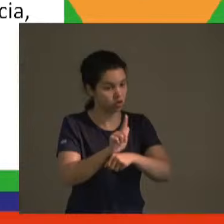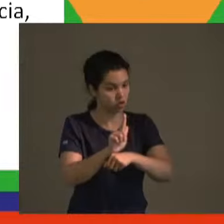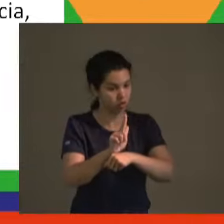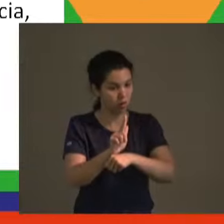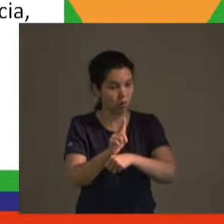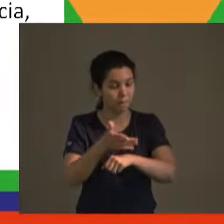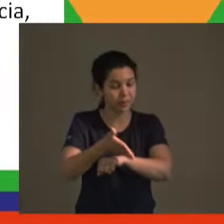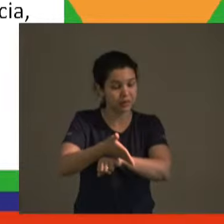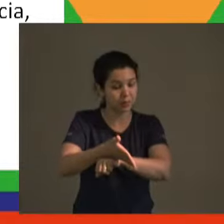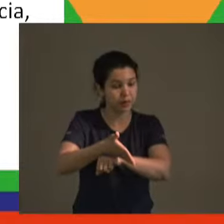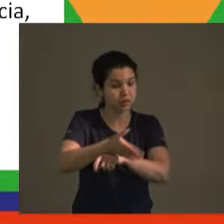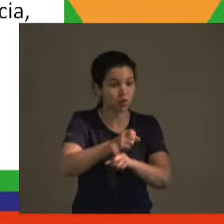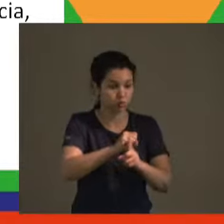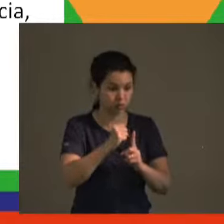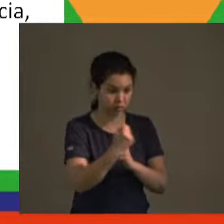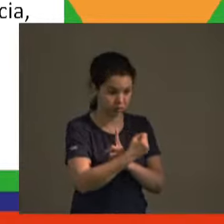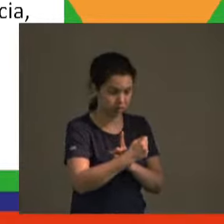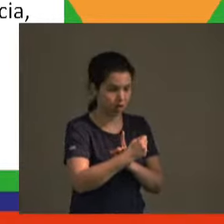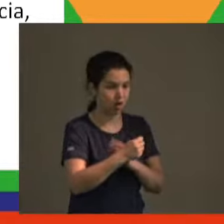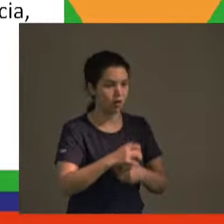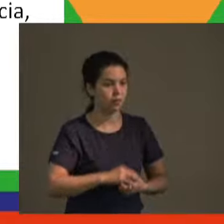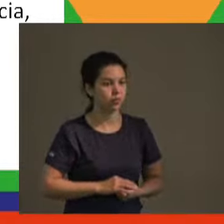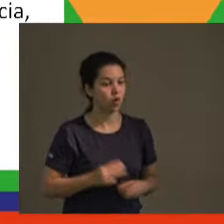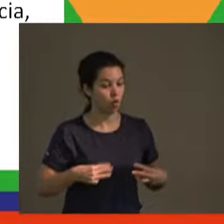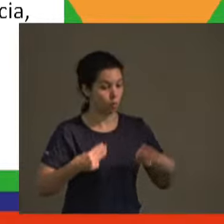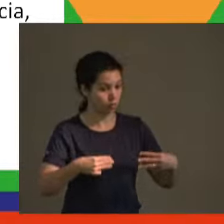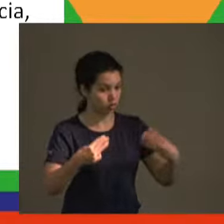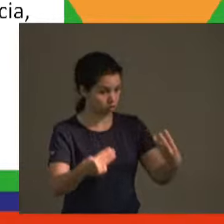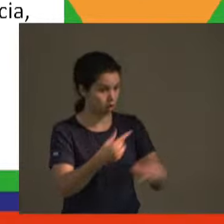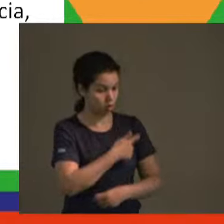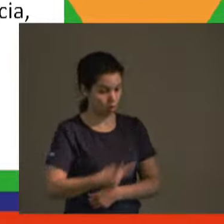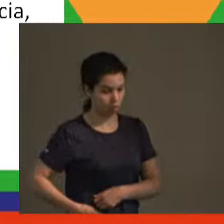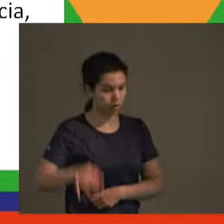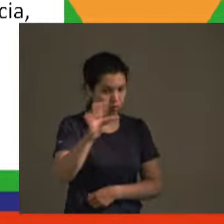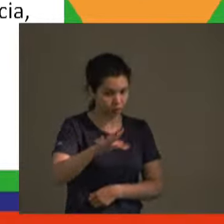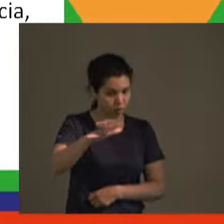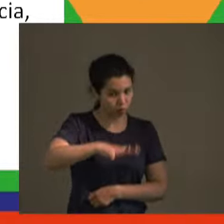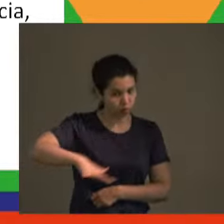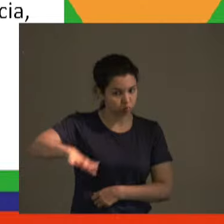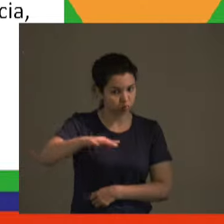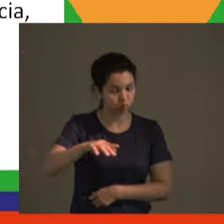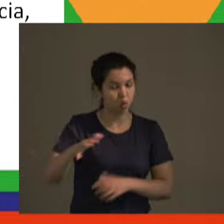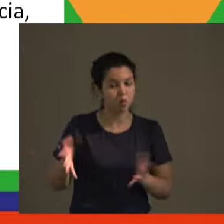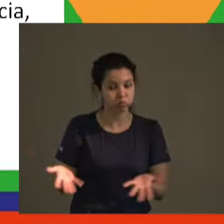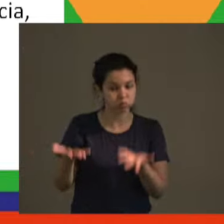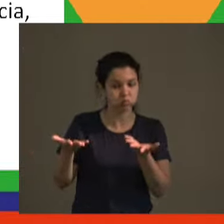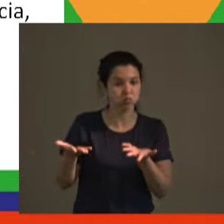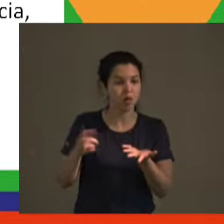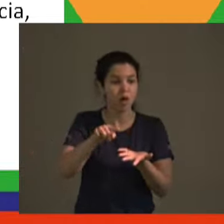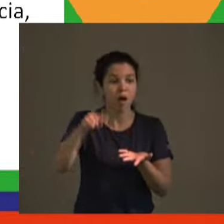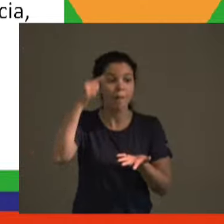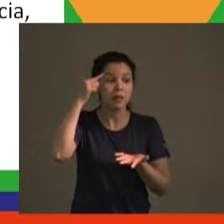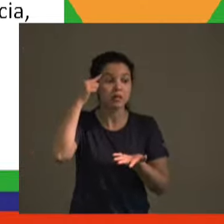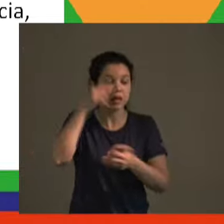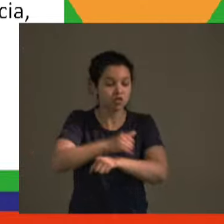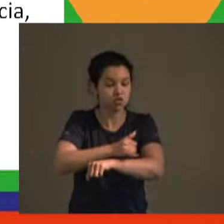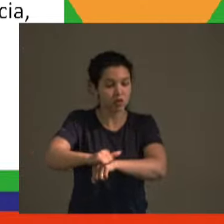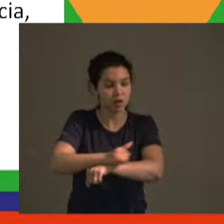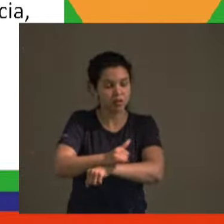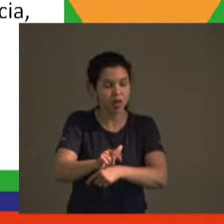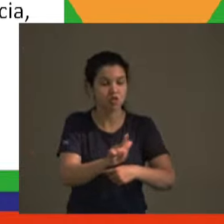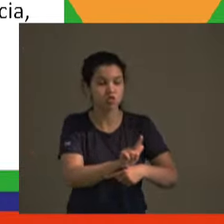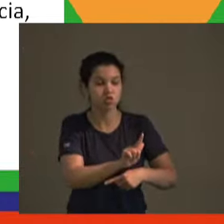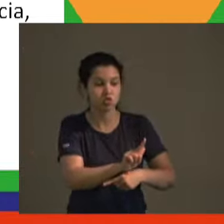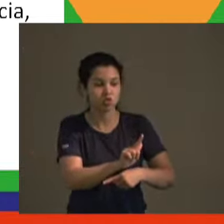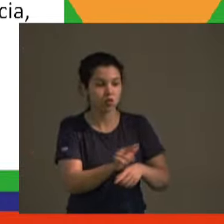social, os ministérios e o governo federal, como um todo, foi convocado a repensar sua estrutura e estratégias de gestão na direção da